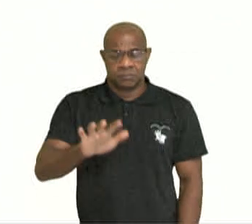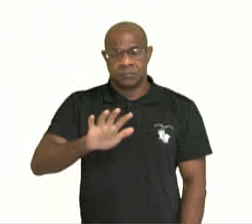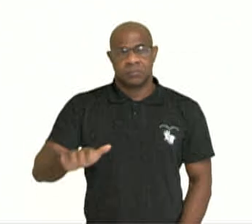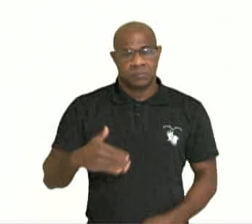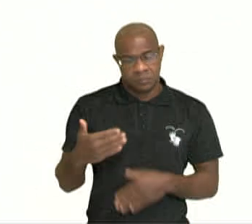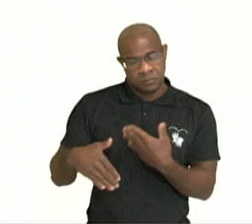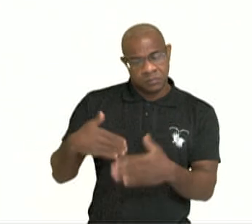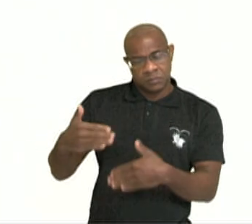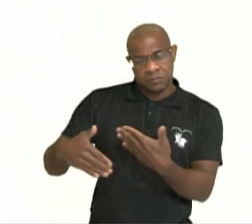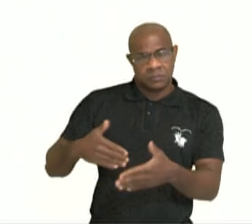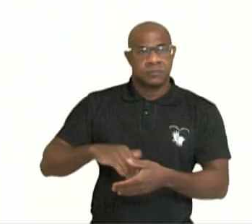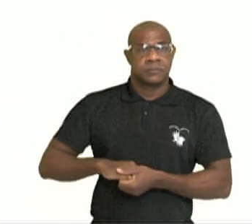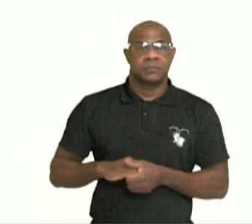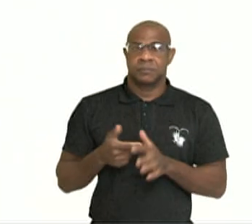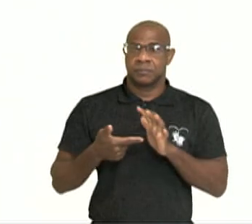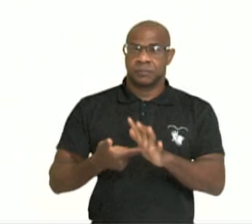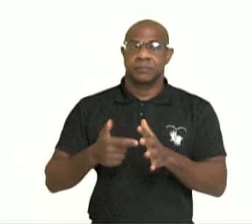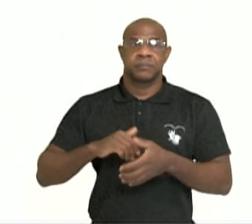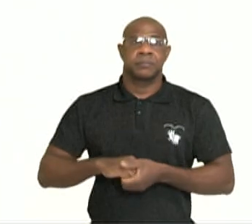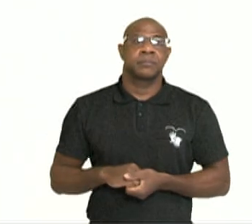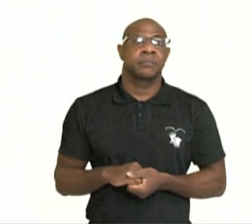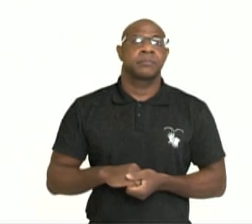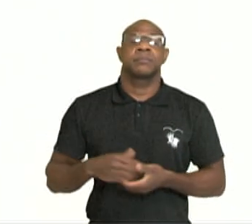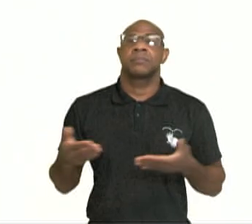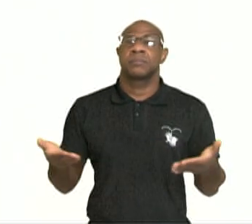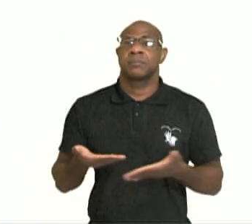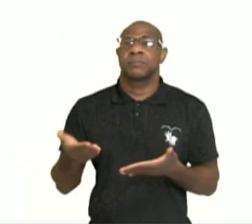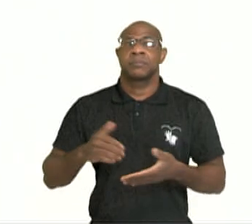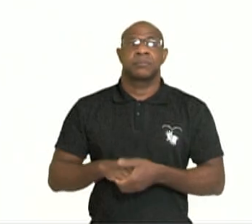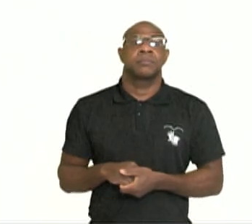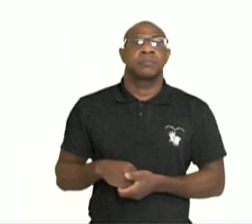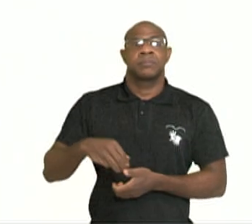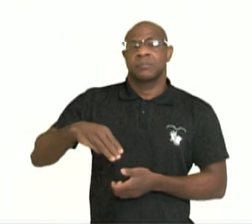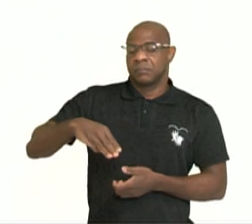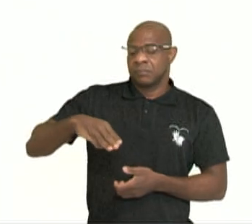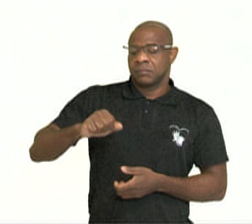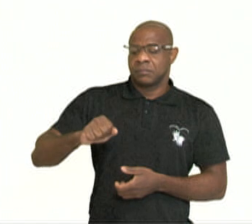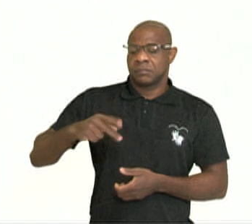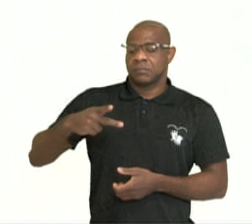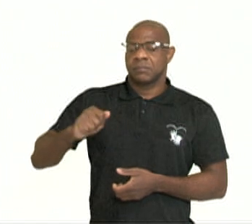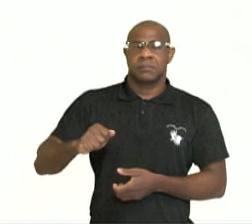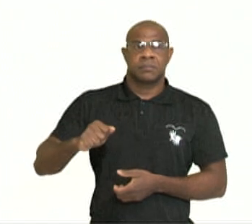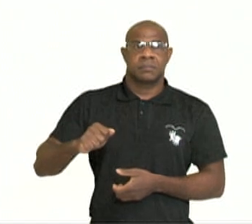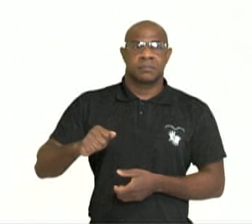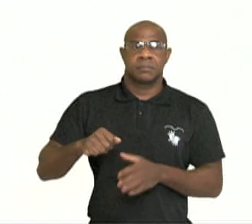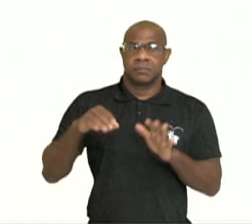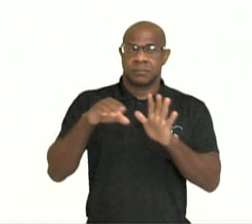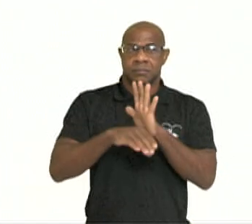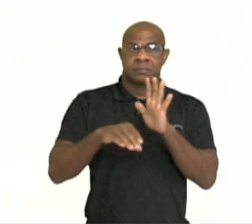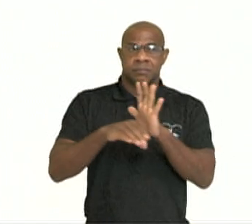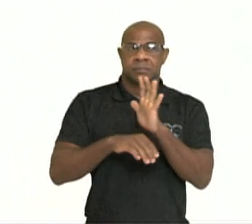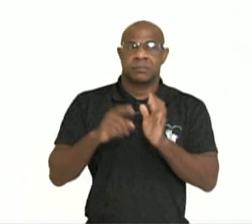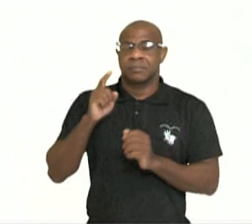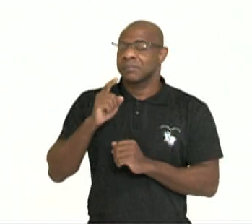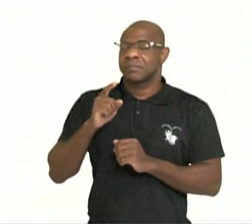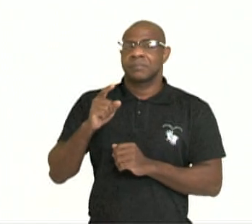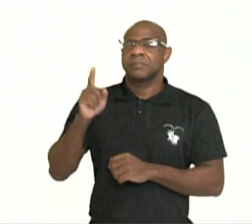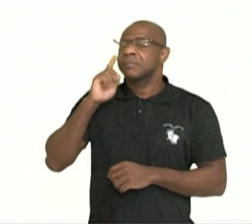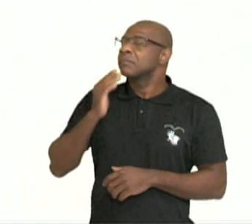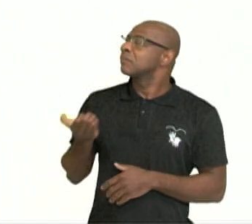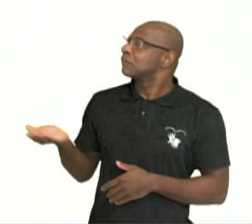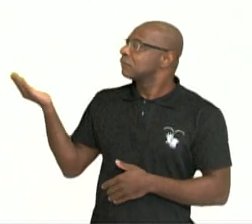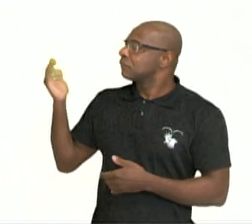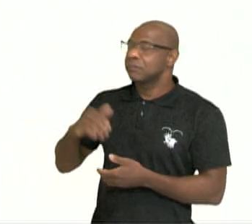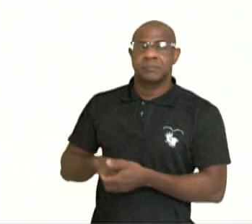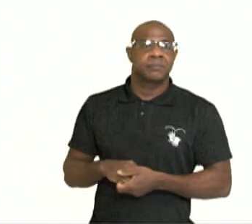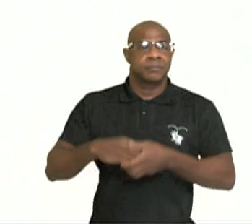de extrativismo. E nós vamos para o nosso mapa conceitual. Olha que legal! Nós falamos sobre extrativismo